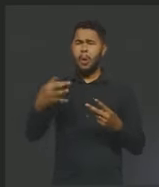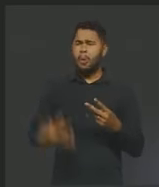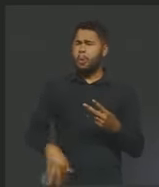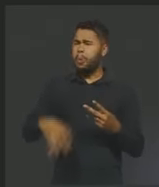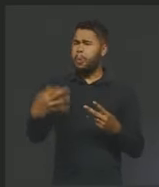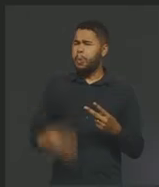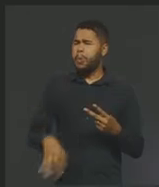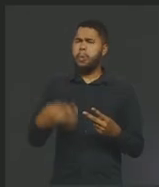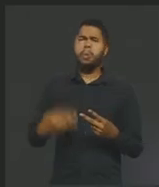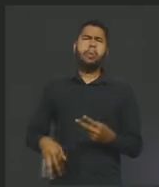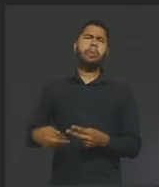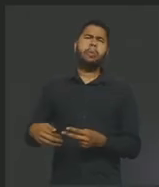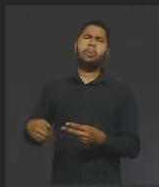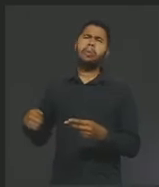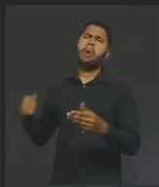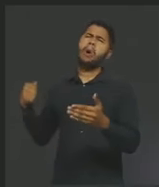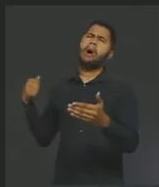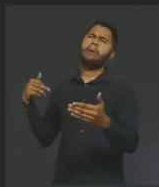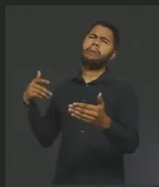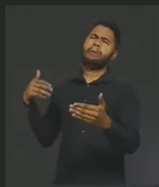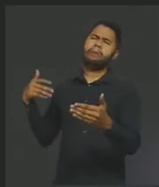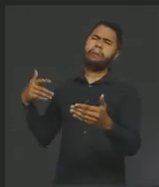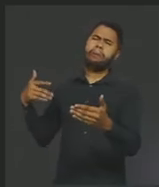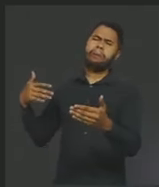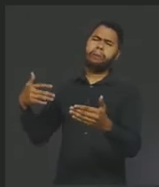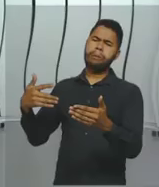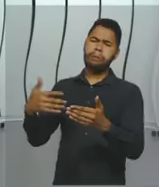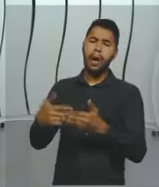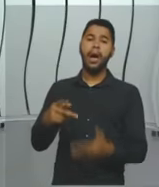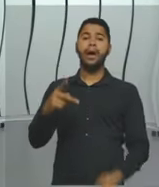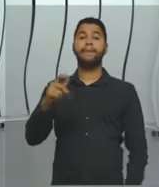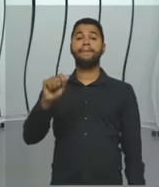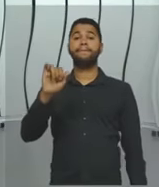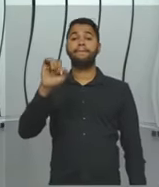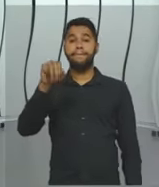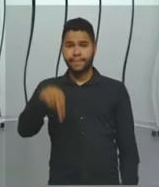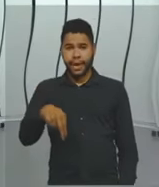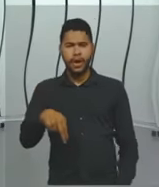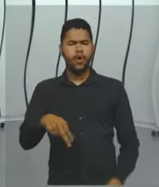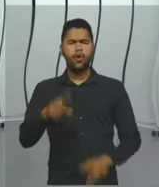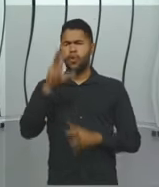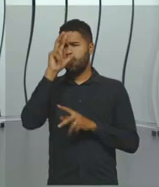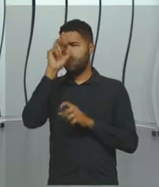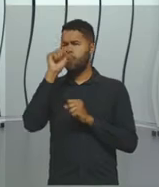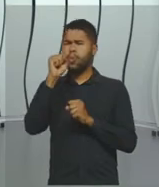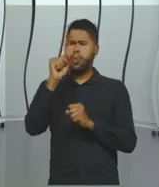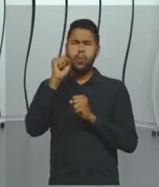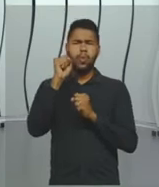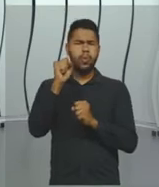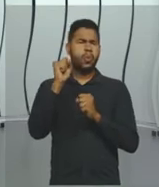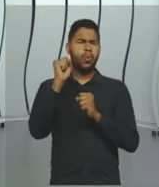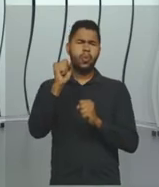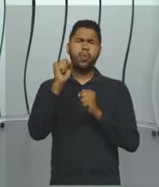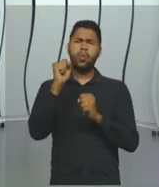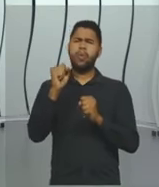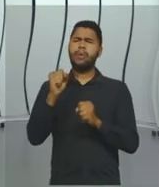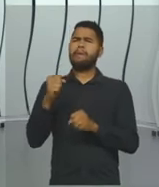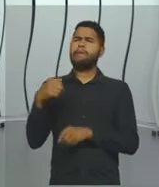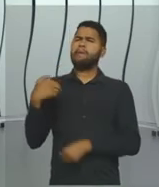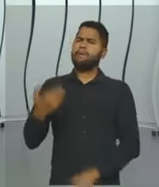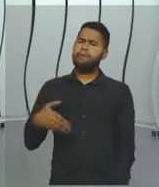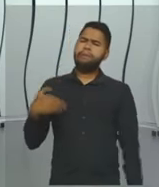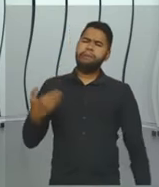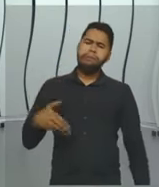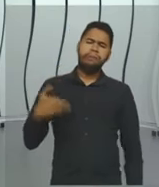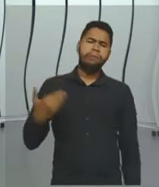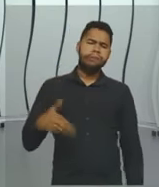lancinante, né, que chega a dar enjoo, é uma pain. Então, uma dor muito forte, uma dor que atormenta,